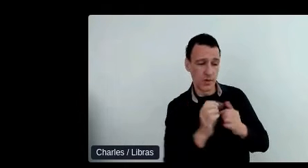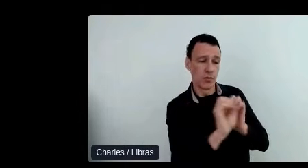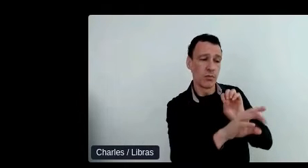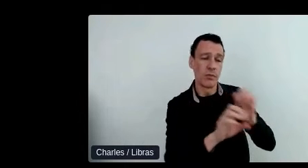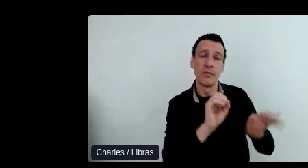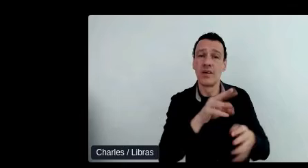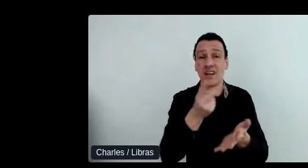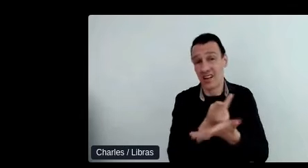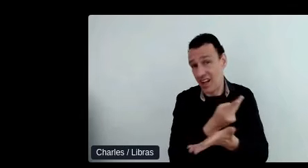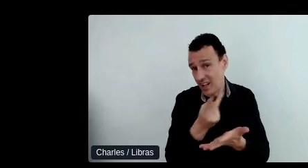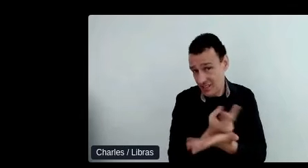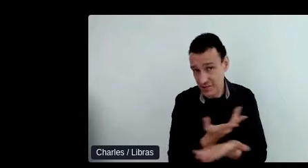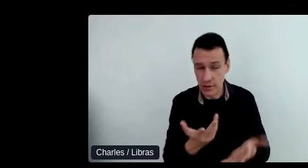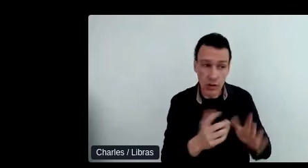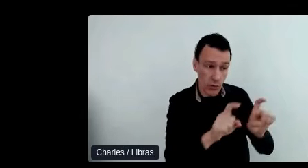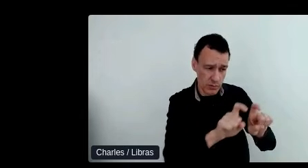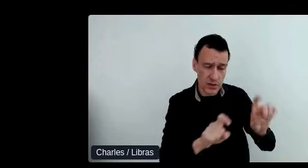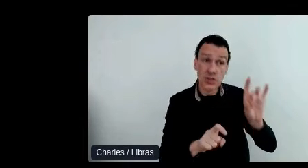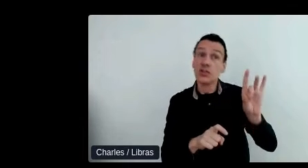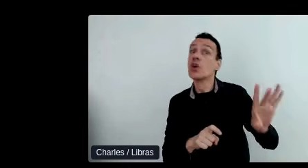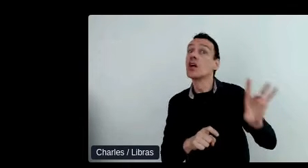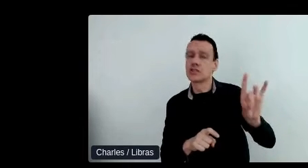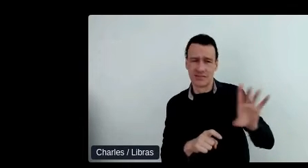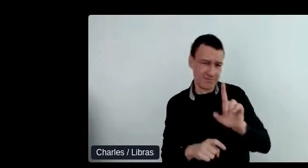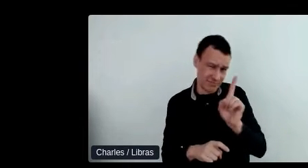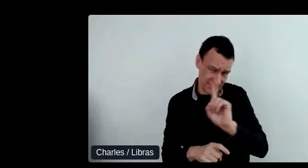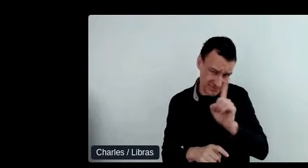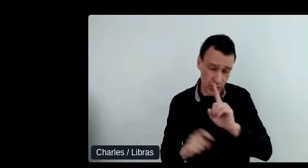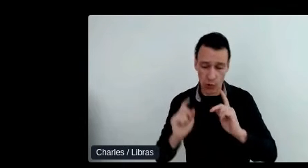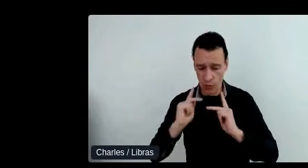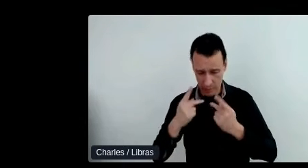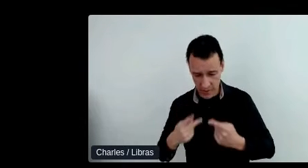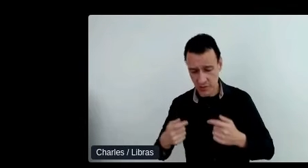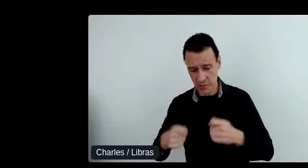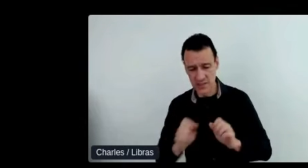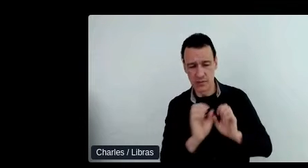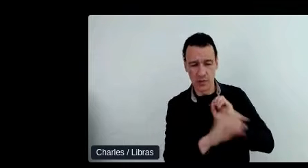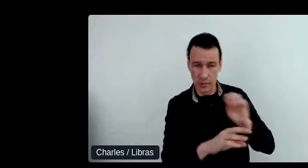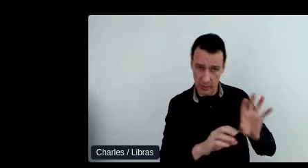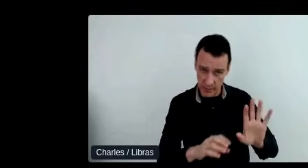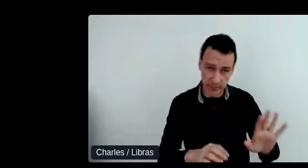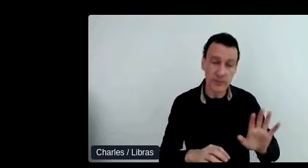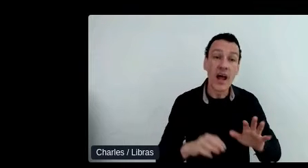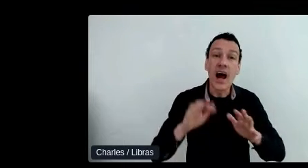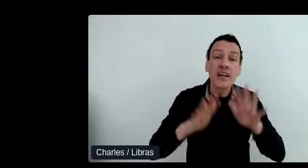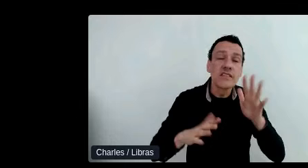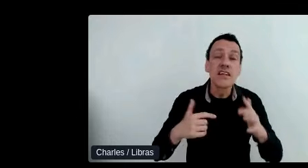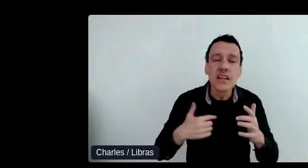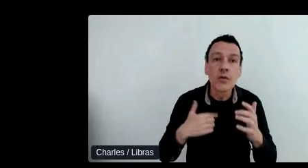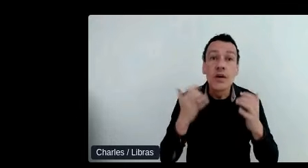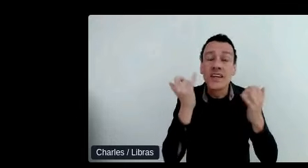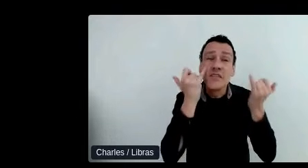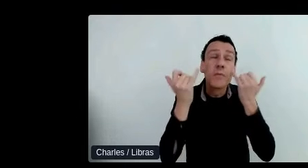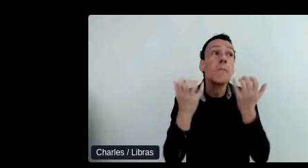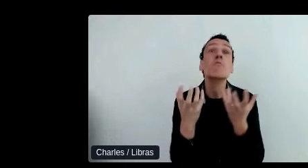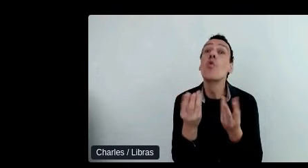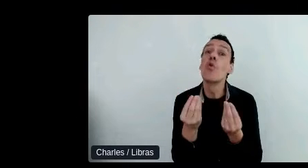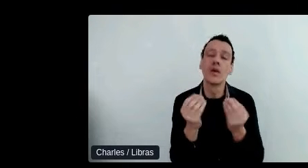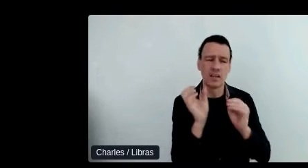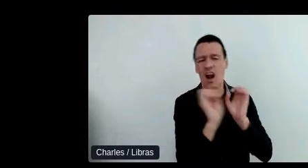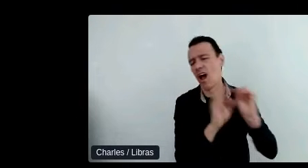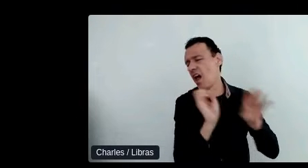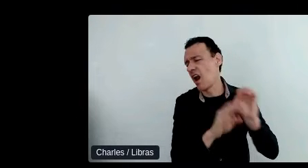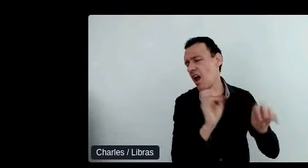E o importante não é você colocar muitos dados, muitas informações. O importante é você